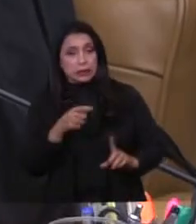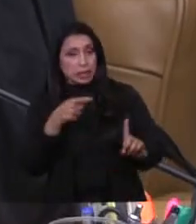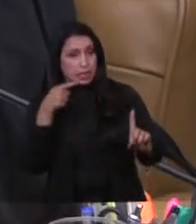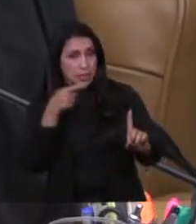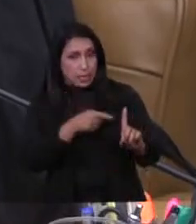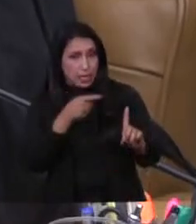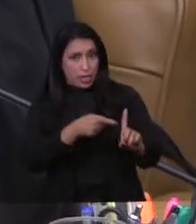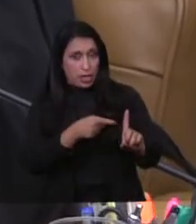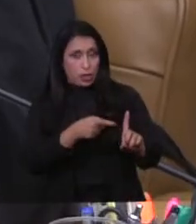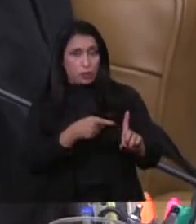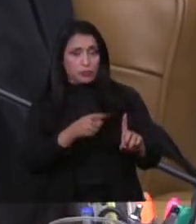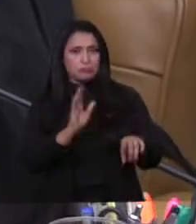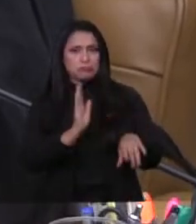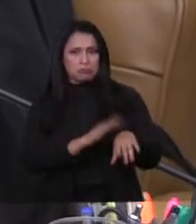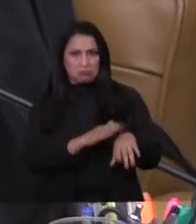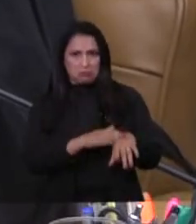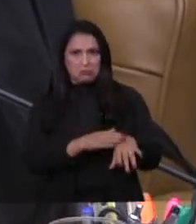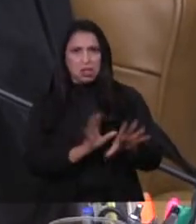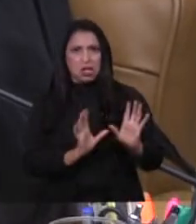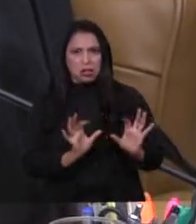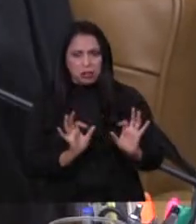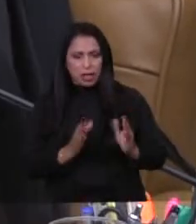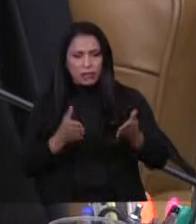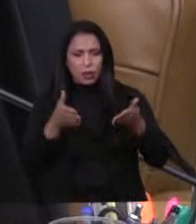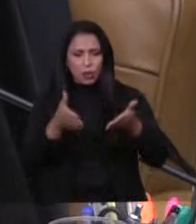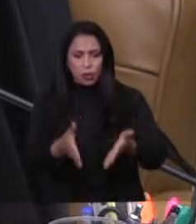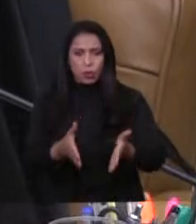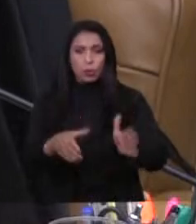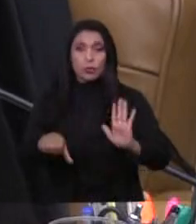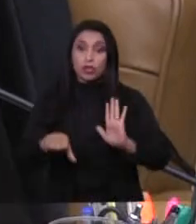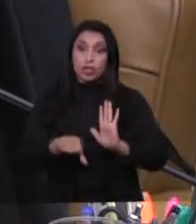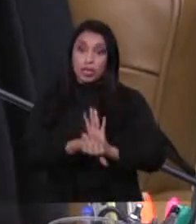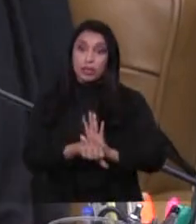especificamente praticou ou não a associação criminosa, nós vamos